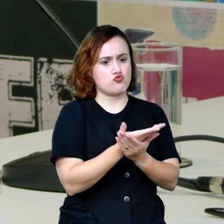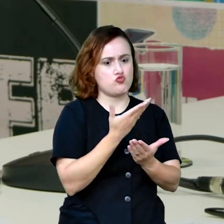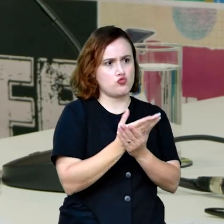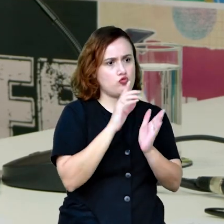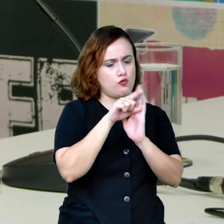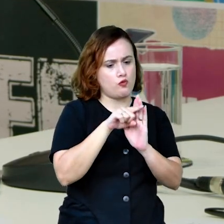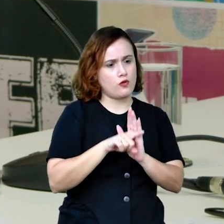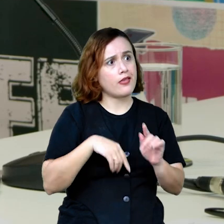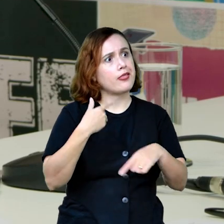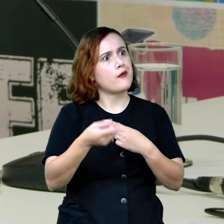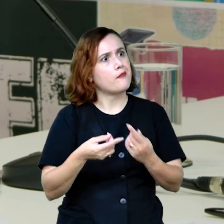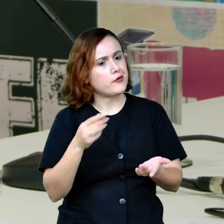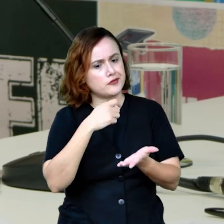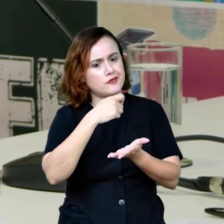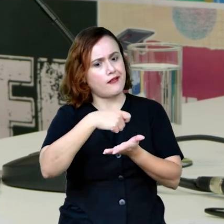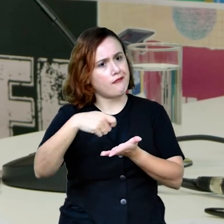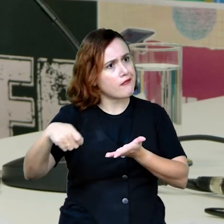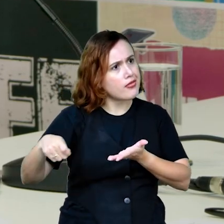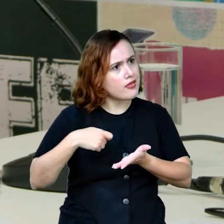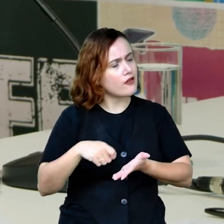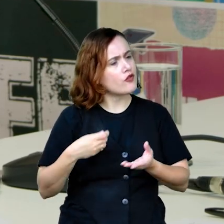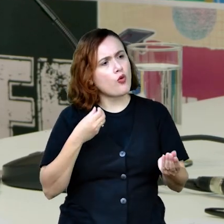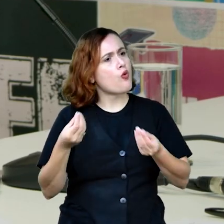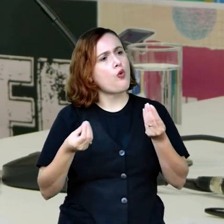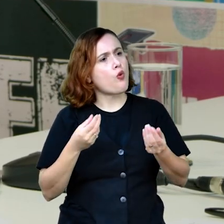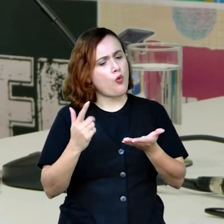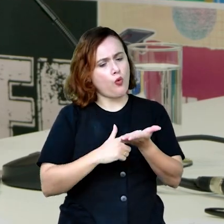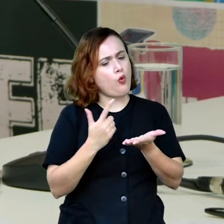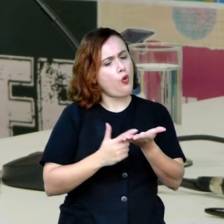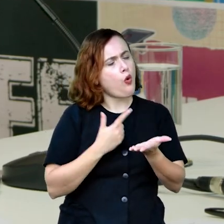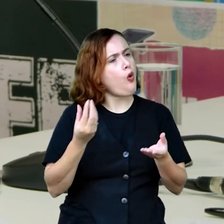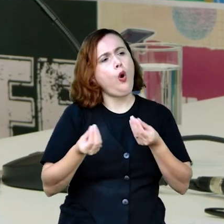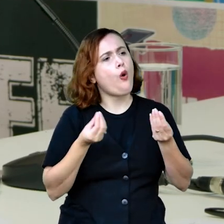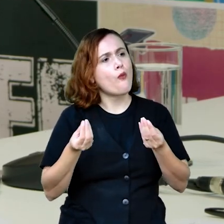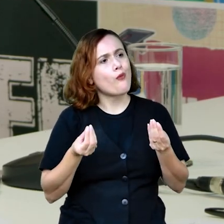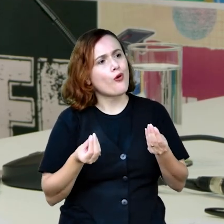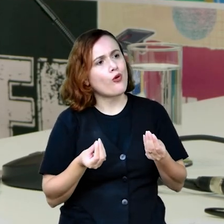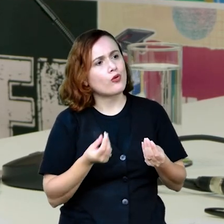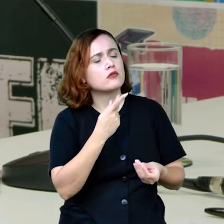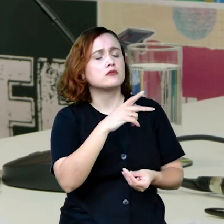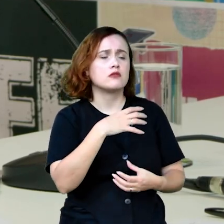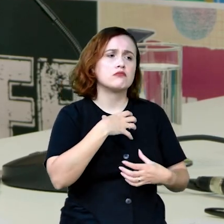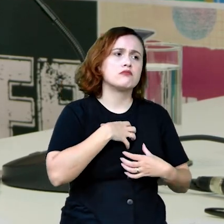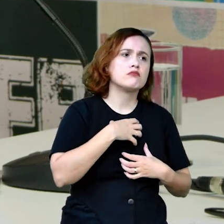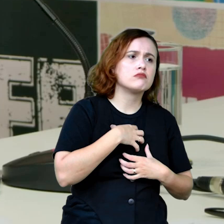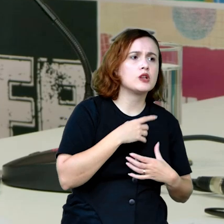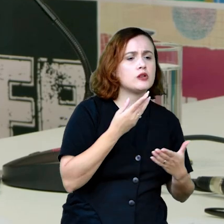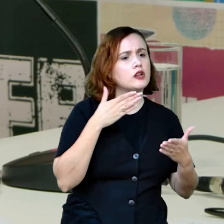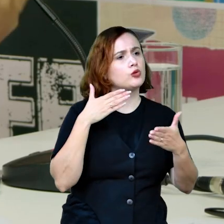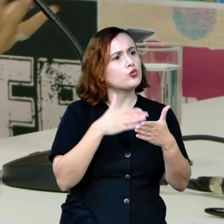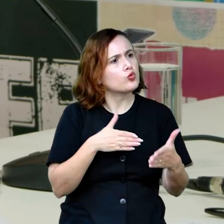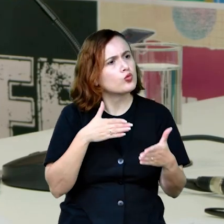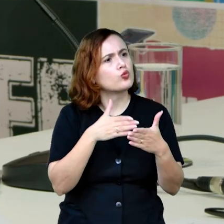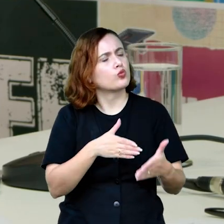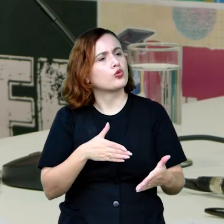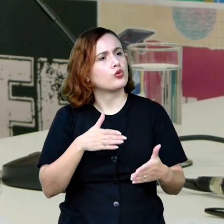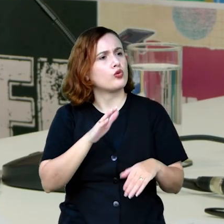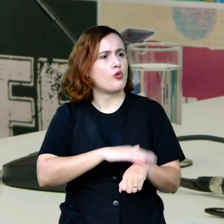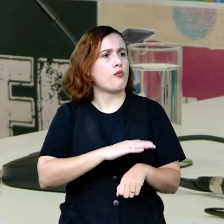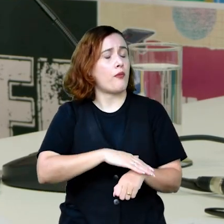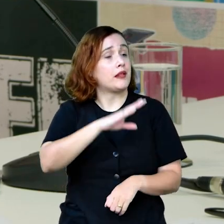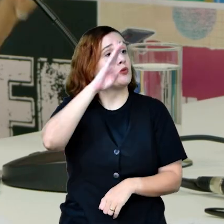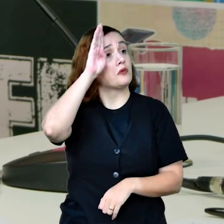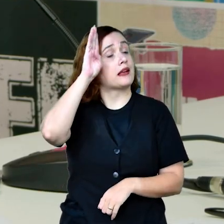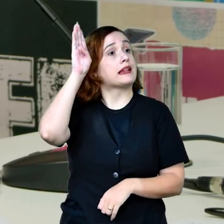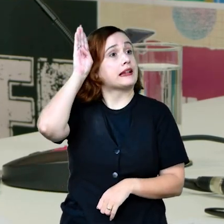o livro? Acho que a gente quer conversar aqui sobre os obstáculos que foi para você